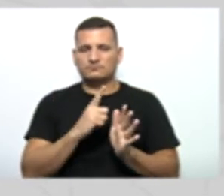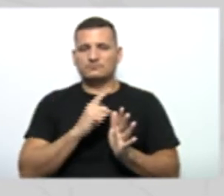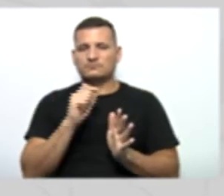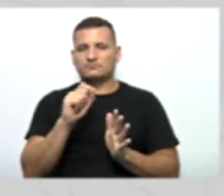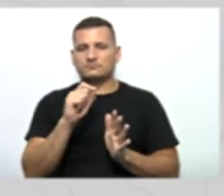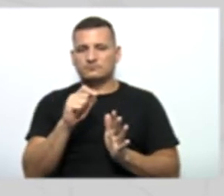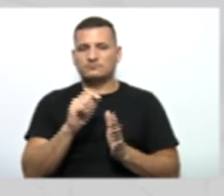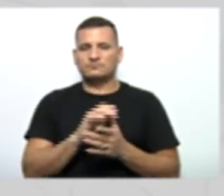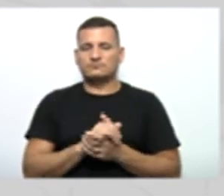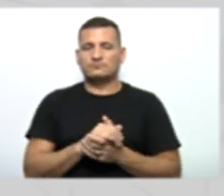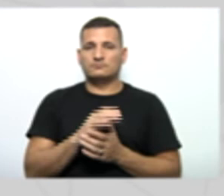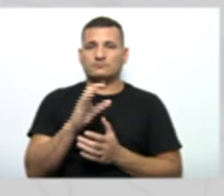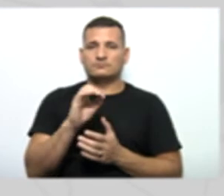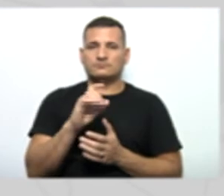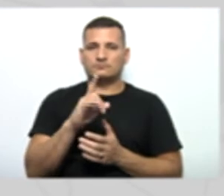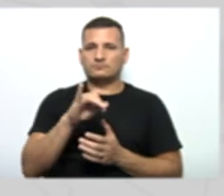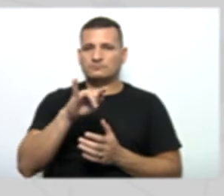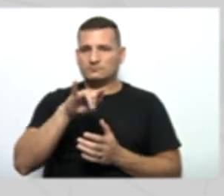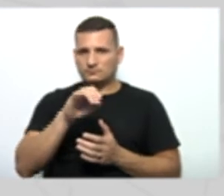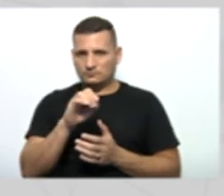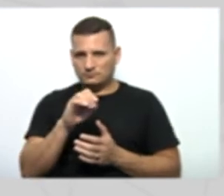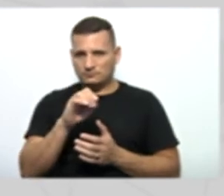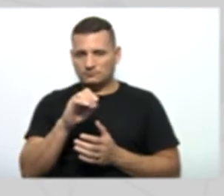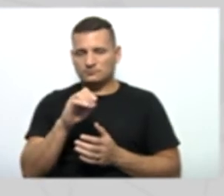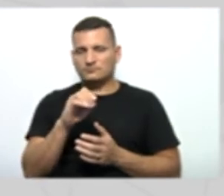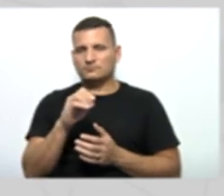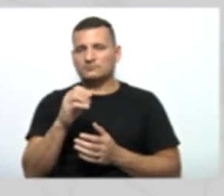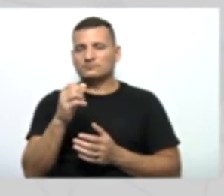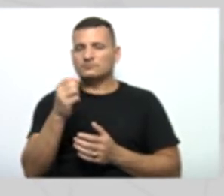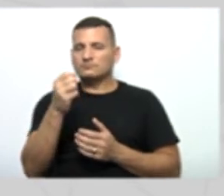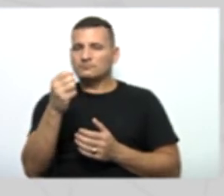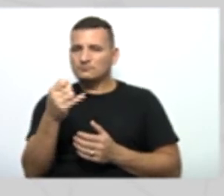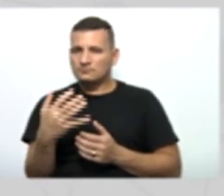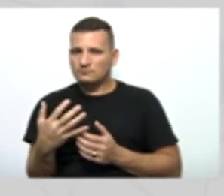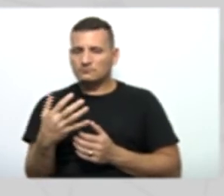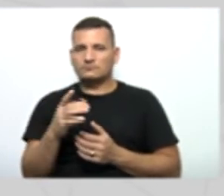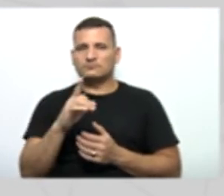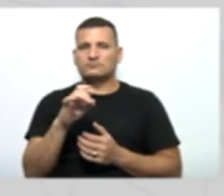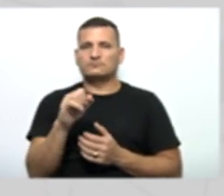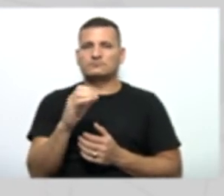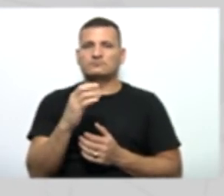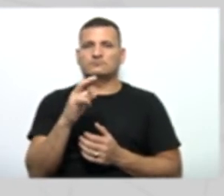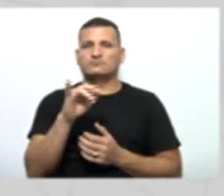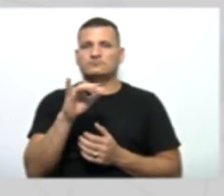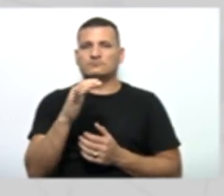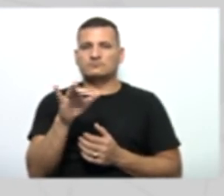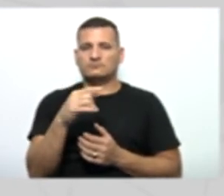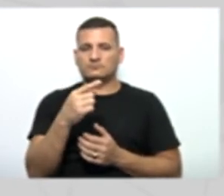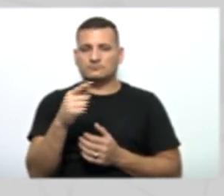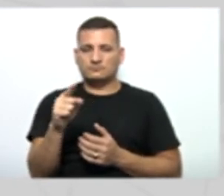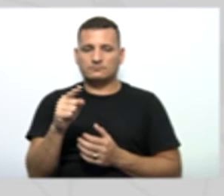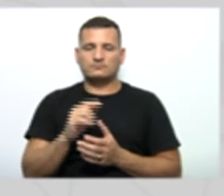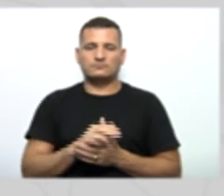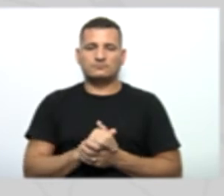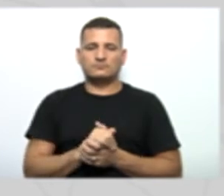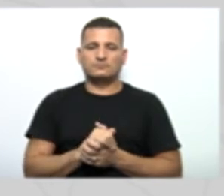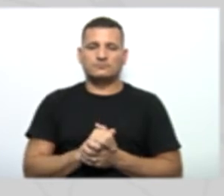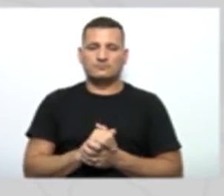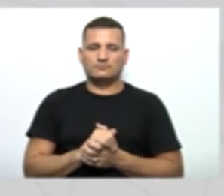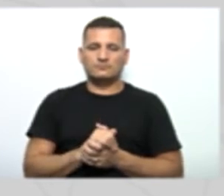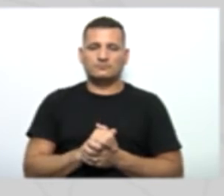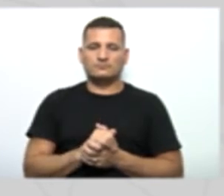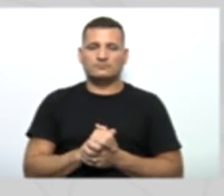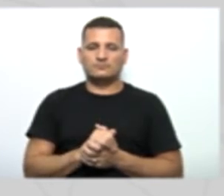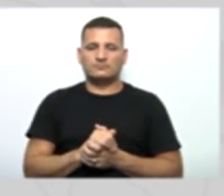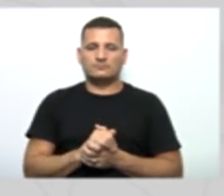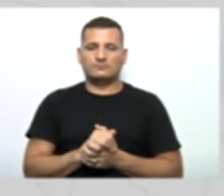Código e descrição, certo? Uma pessoa pode assumir um dos seguintes papéis, ó,